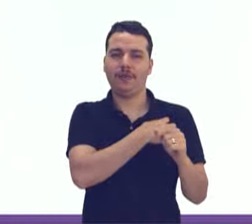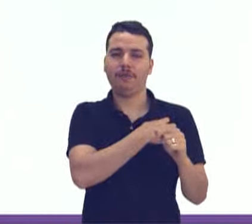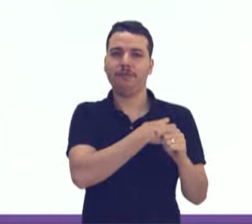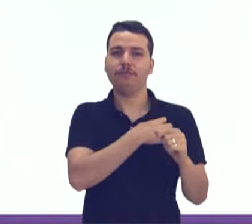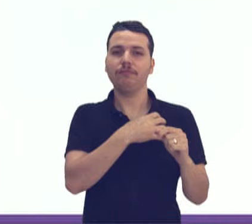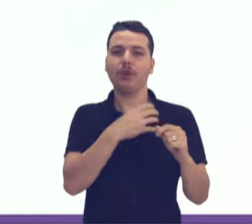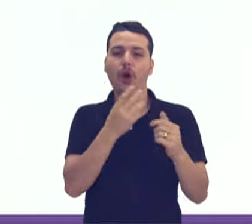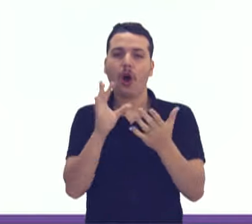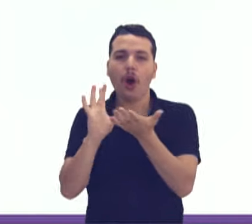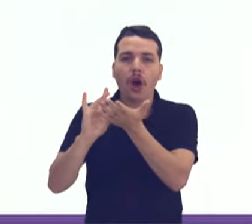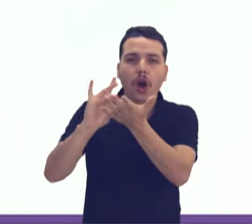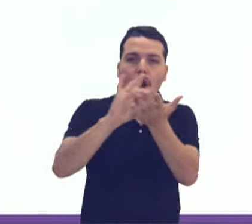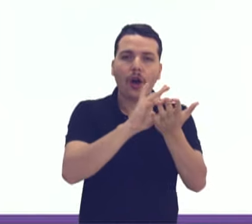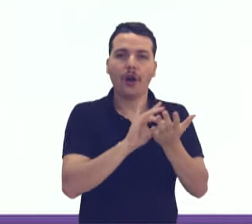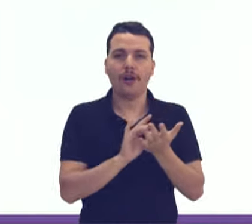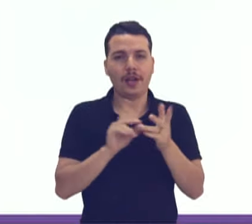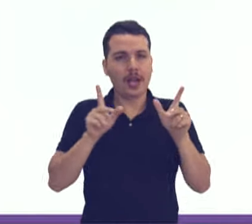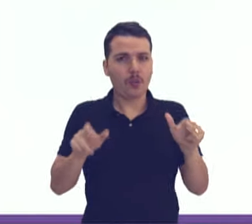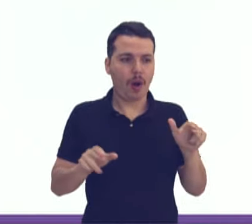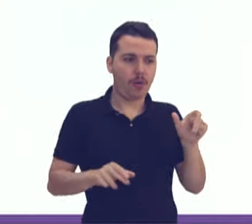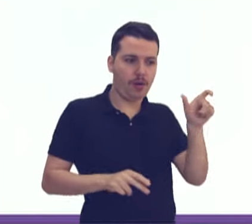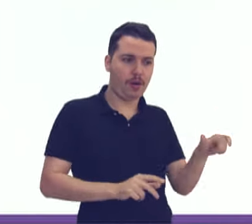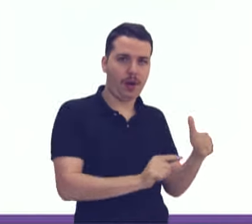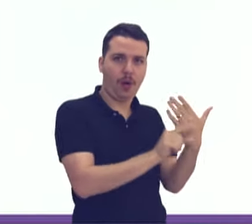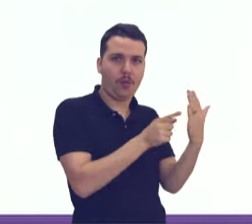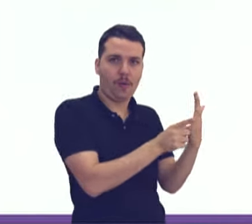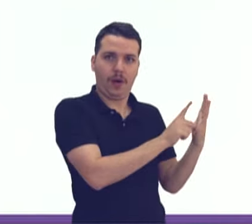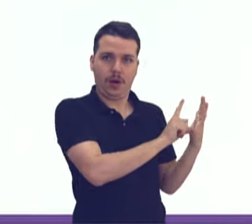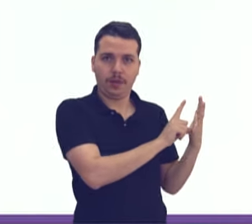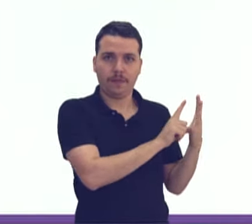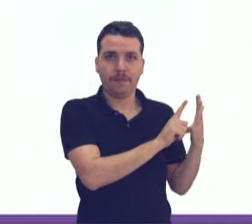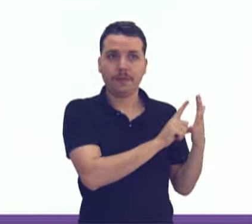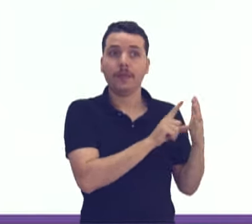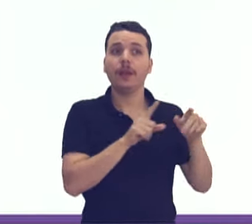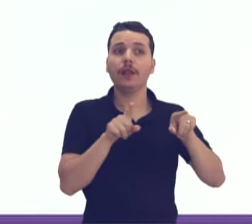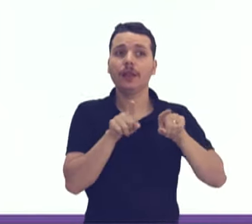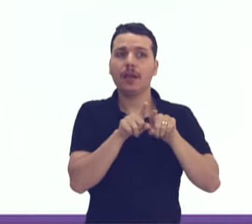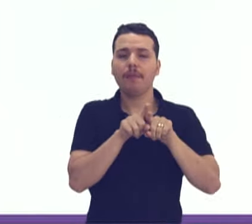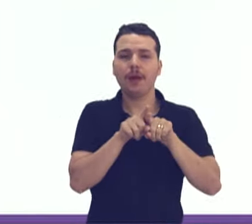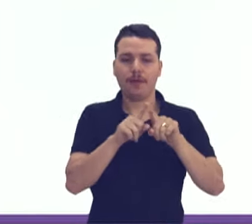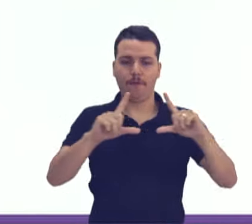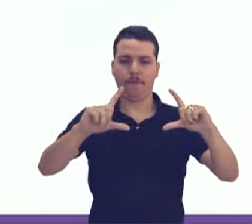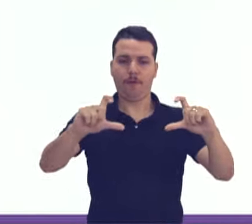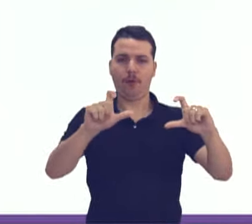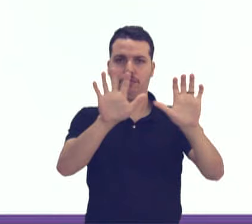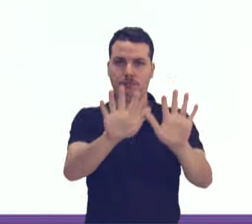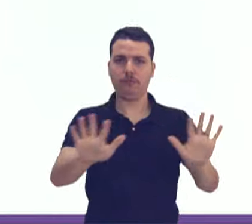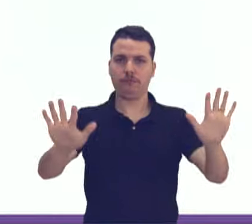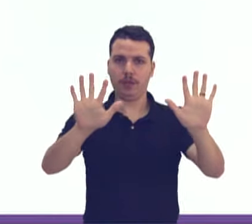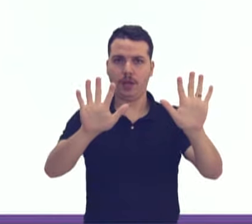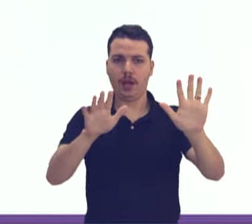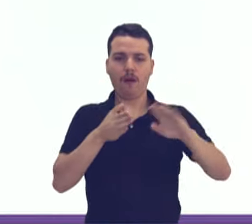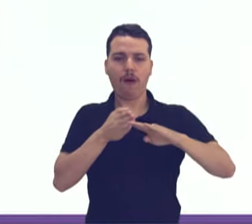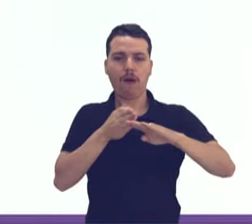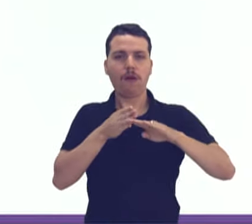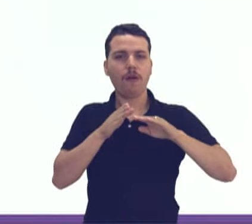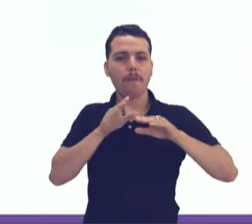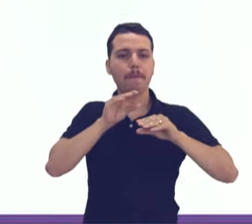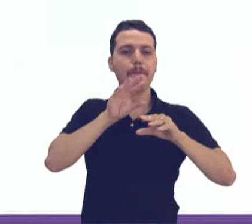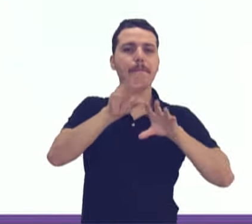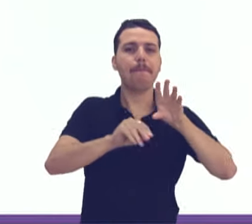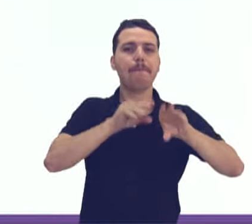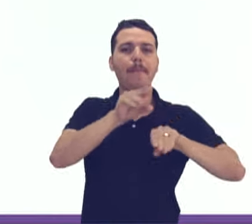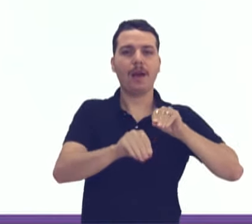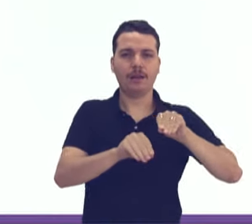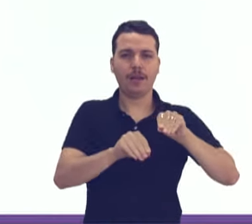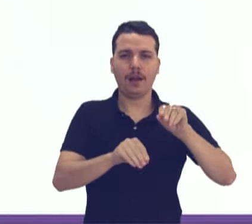justamente que da mesma maneira que o menino ele tá interferindo na fotografia se lembra quando a gente viu na